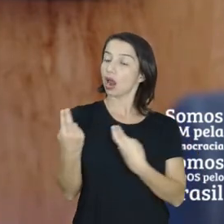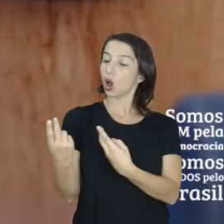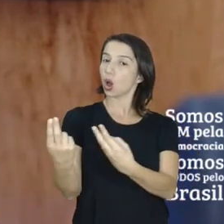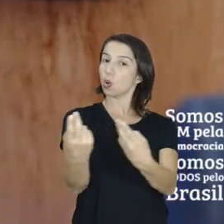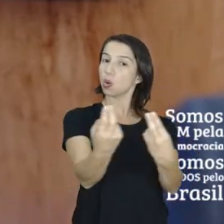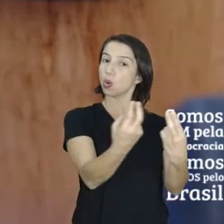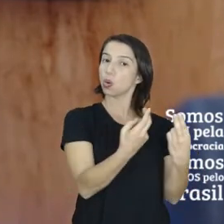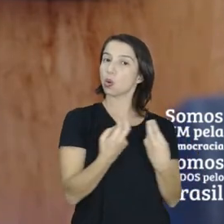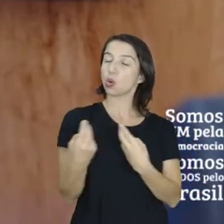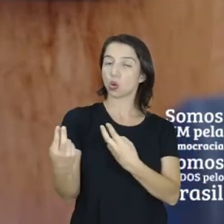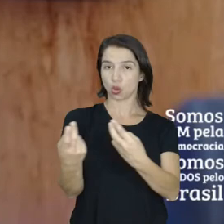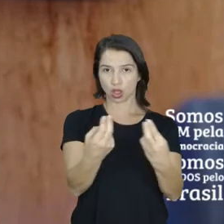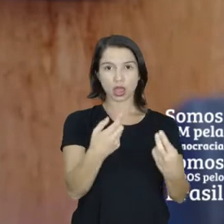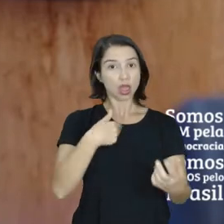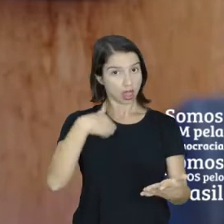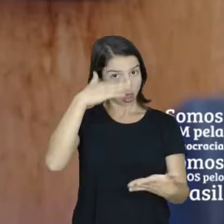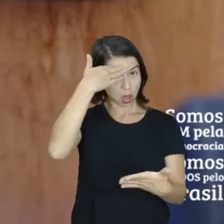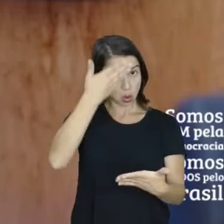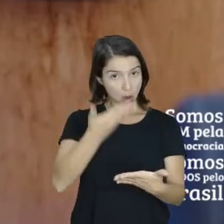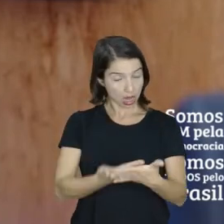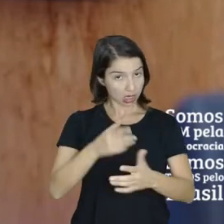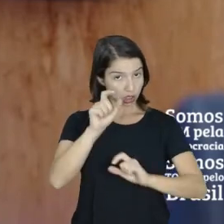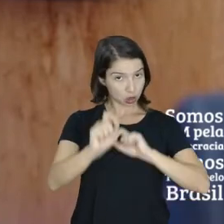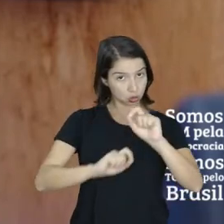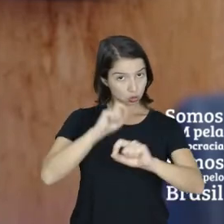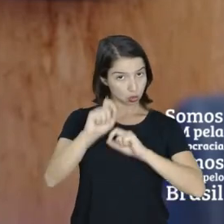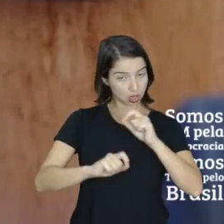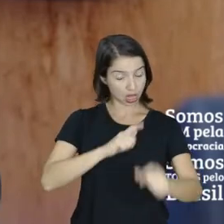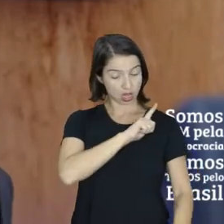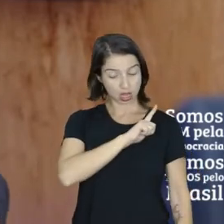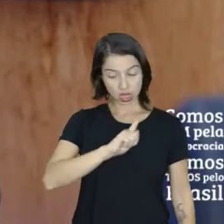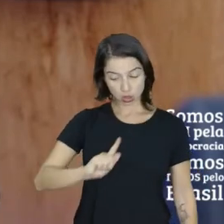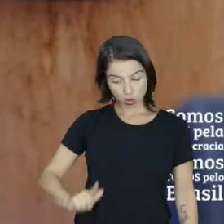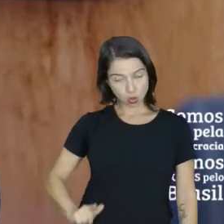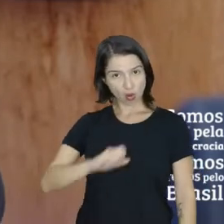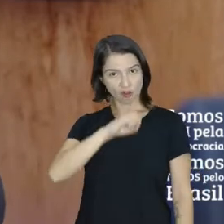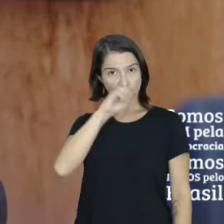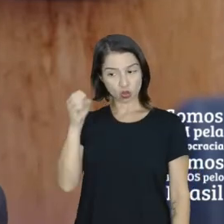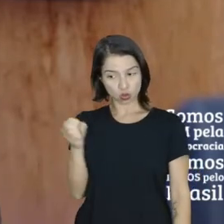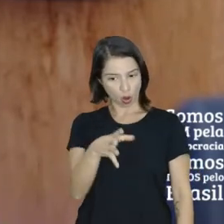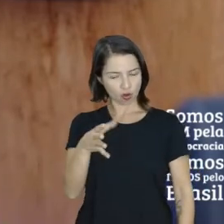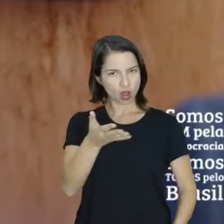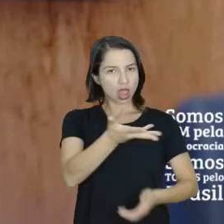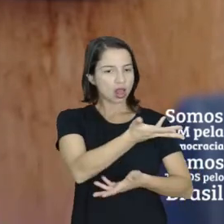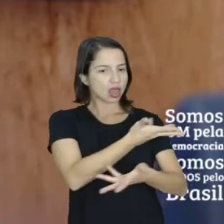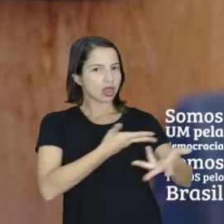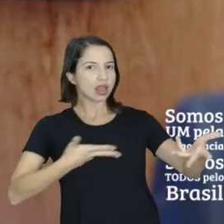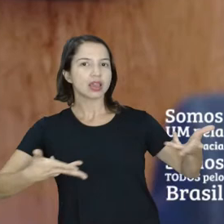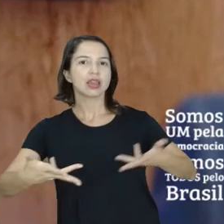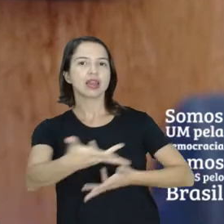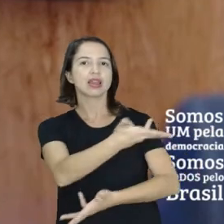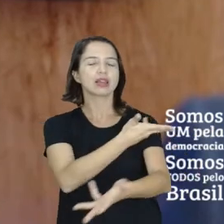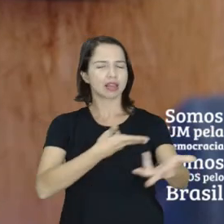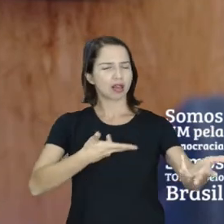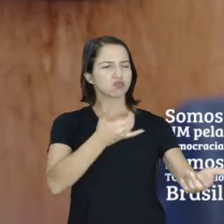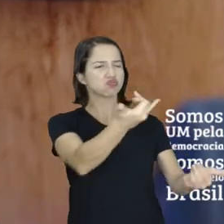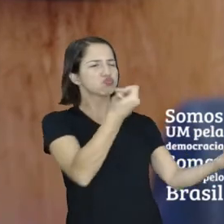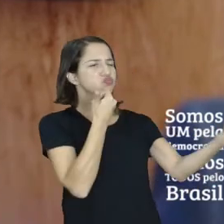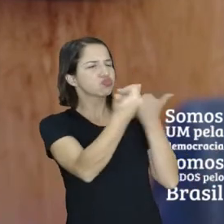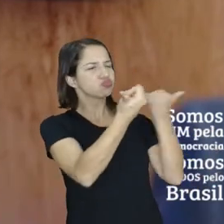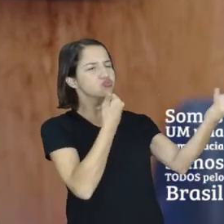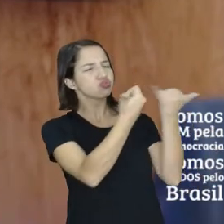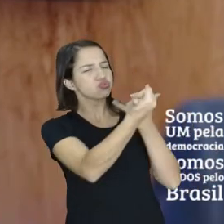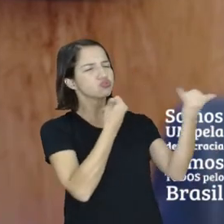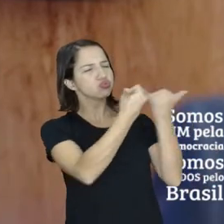sou da tese de que governo moderno, ele interage. Primeiro, ouve bastante, porque quem